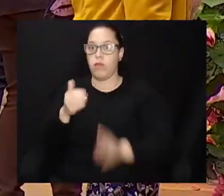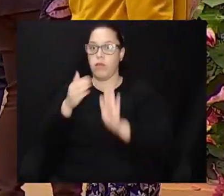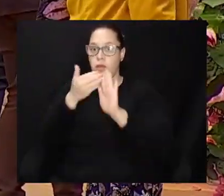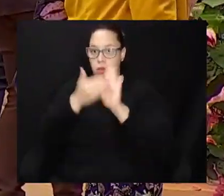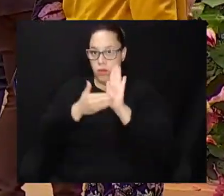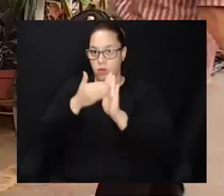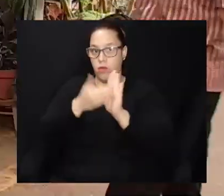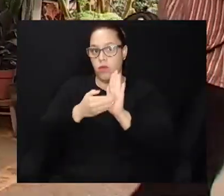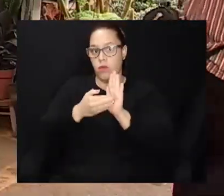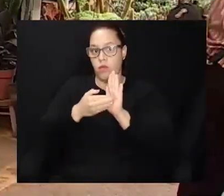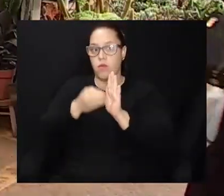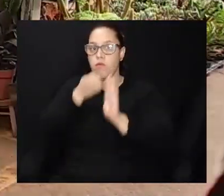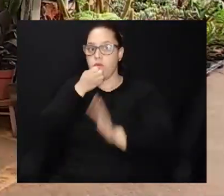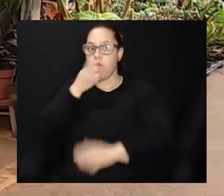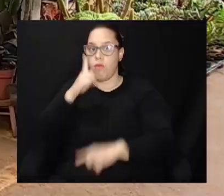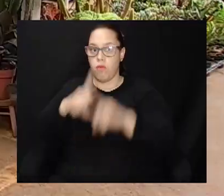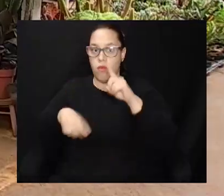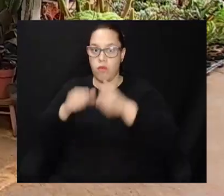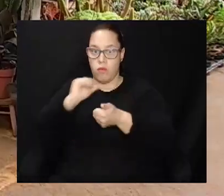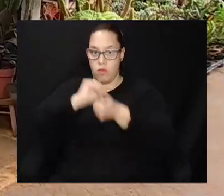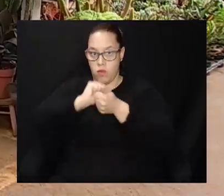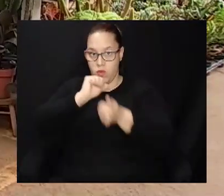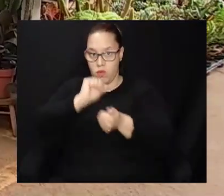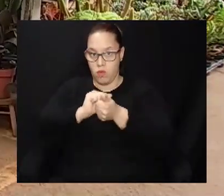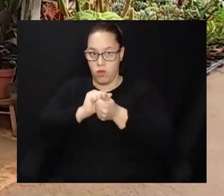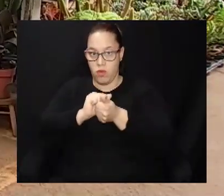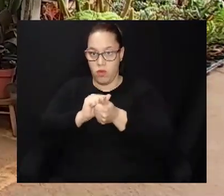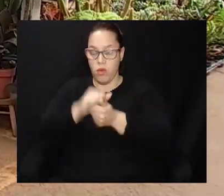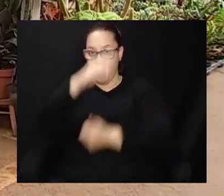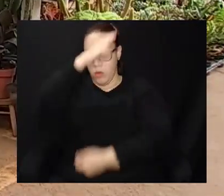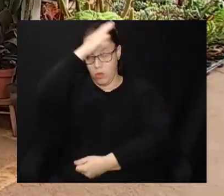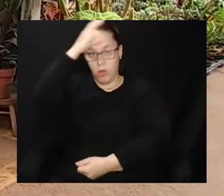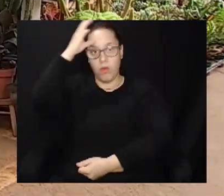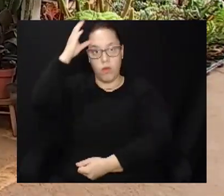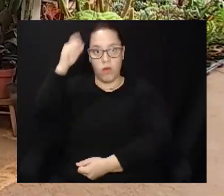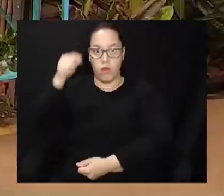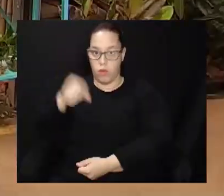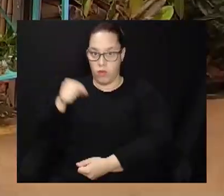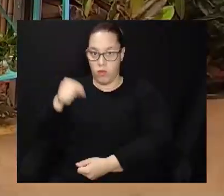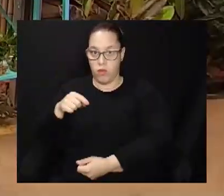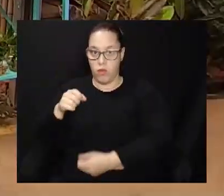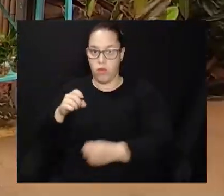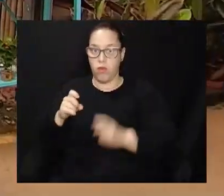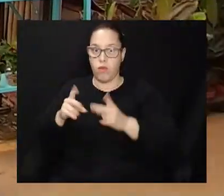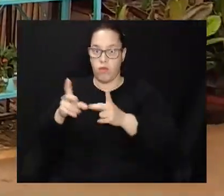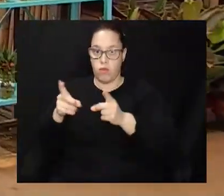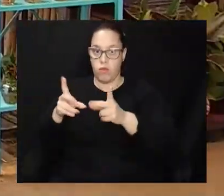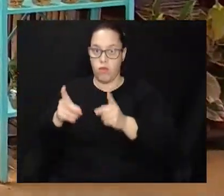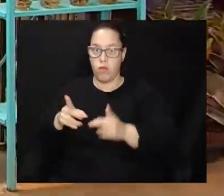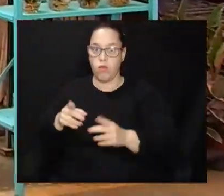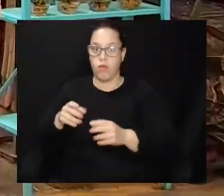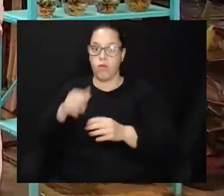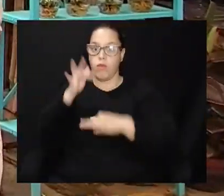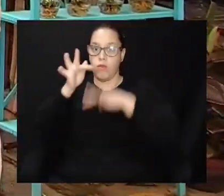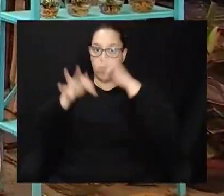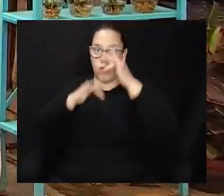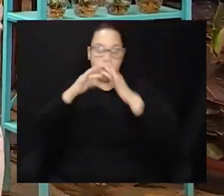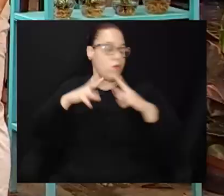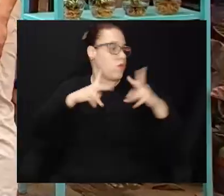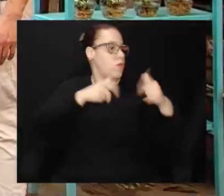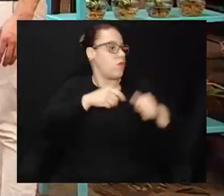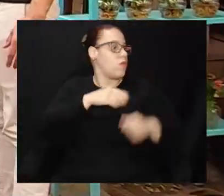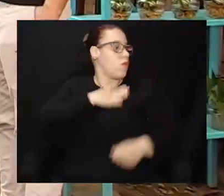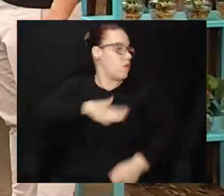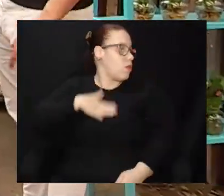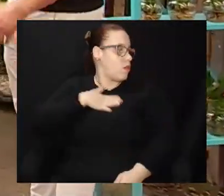está trazendo para cada cliente aqui no Mercado de Flores. E tem flor para todo tipo e todo gosto, né? Tem,